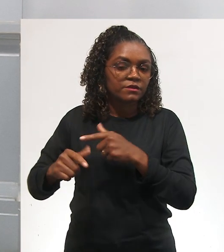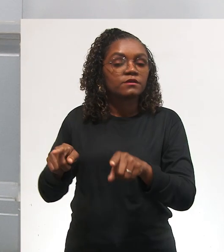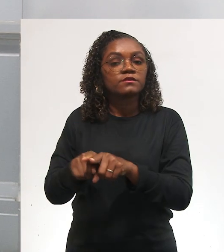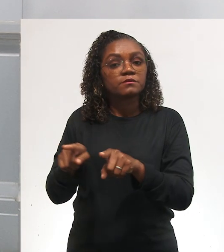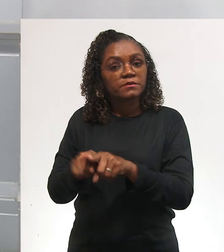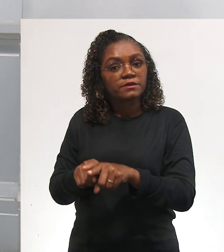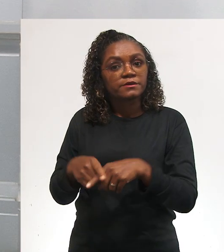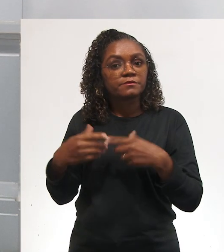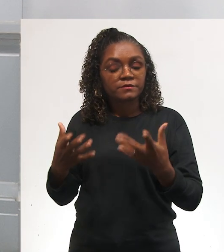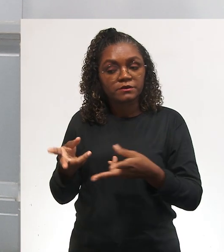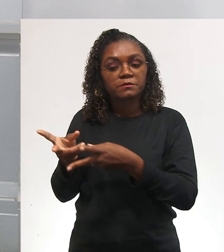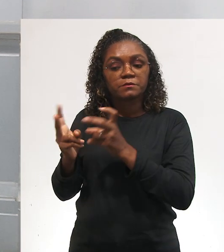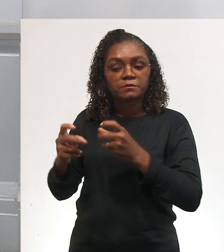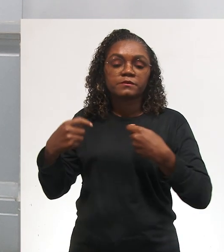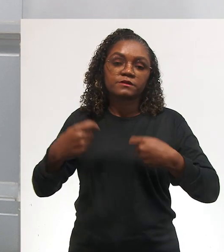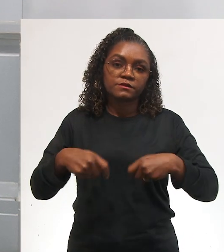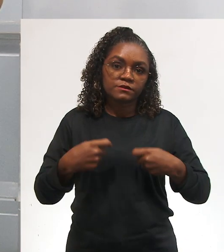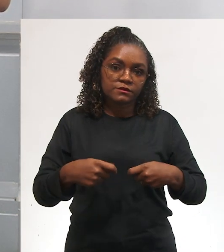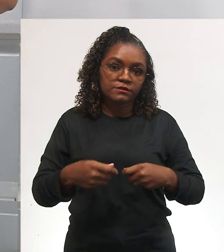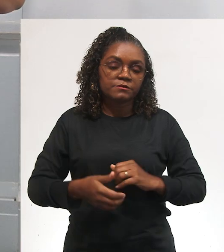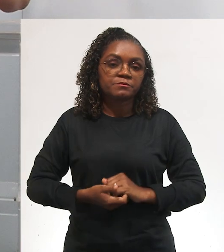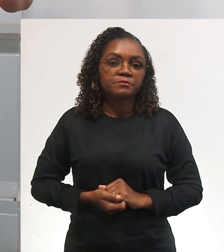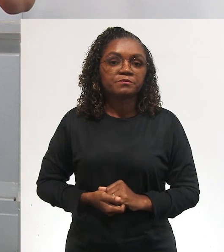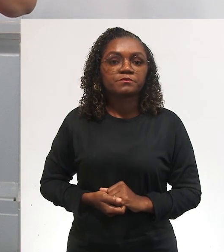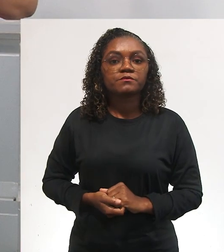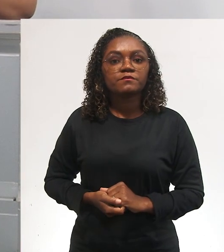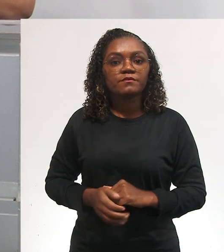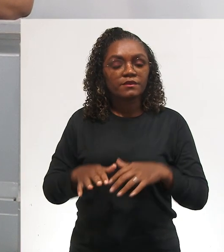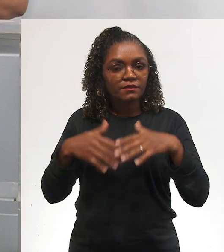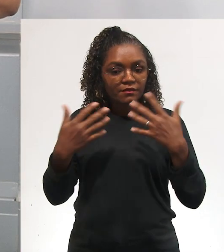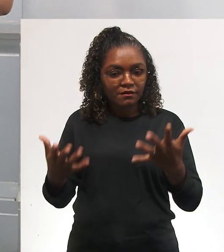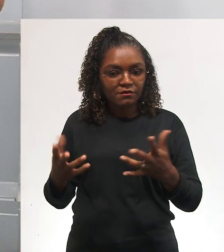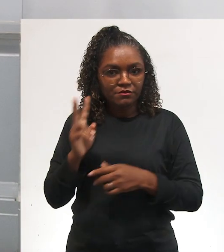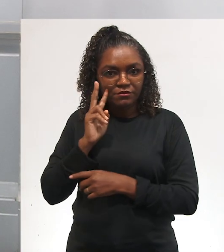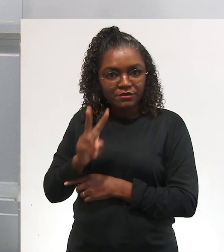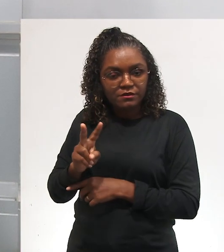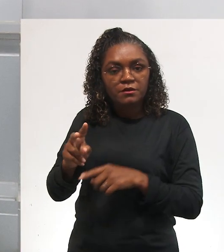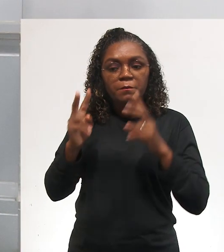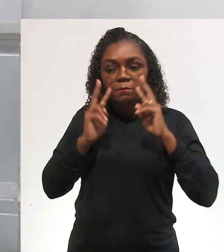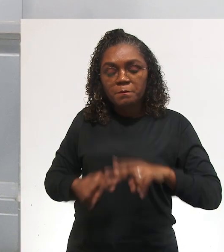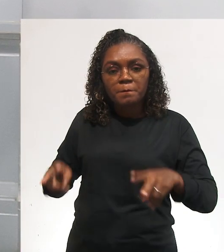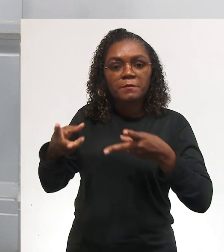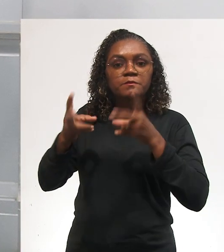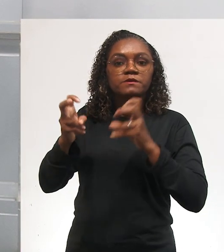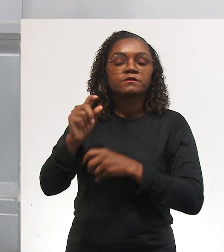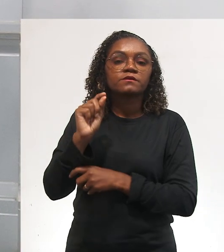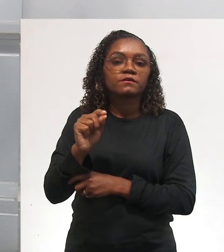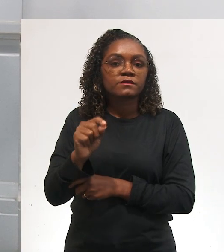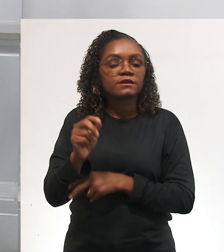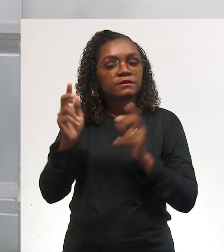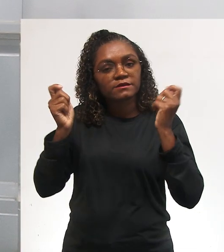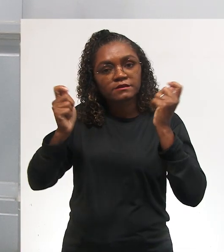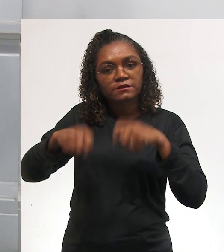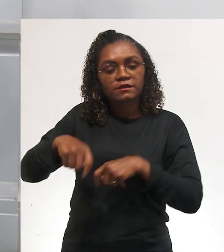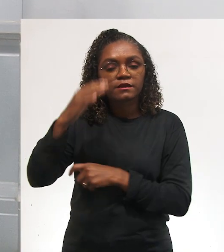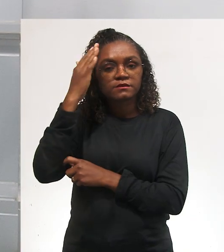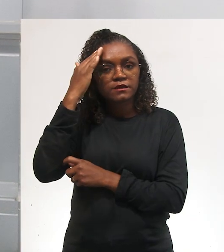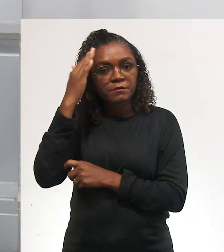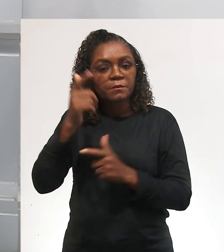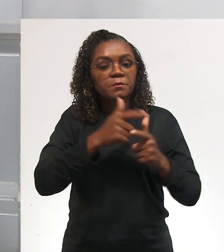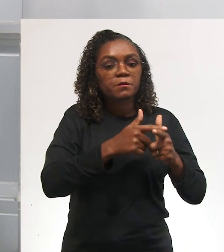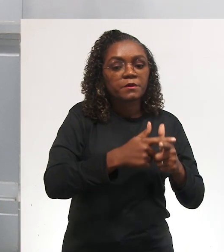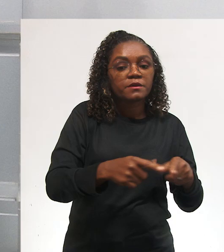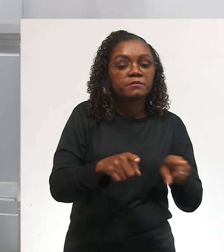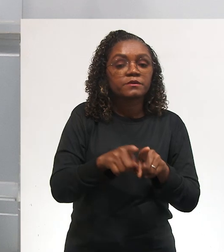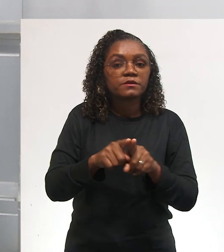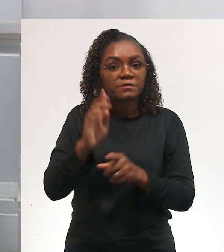e preparar essa pessoa, enfim. Dessa forma, visualmente, a gente vai conseguir observar